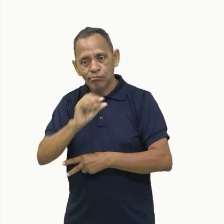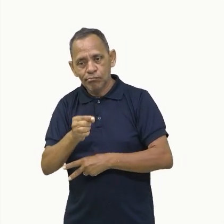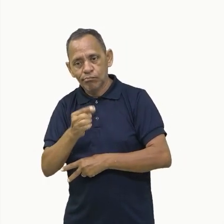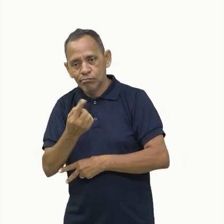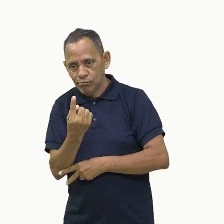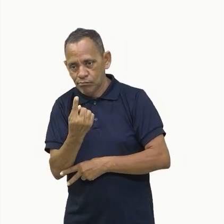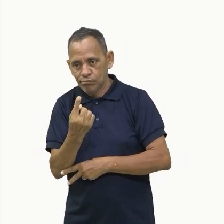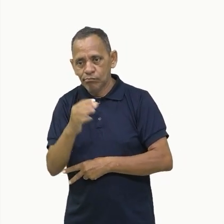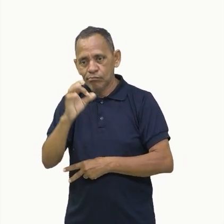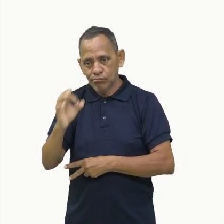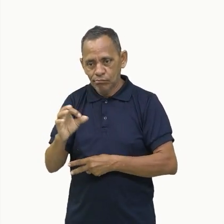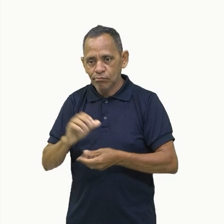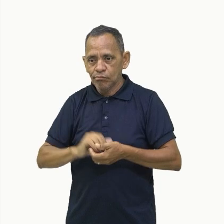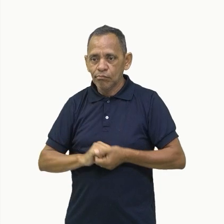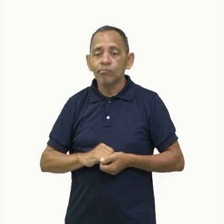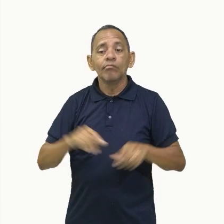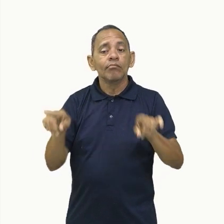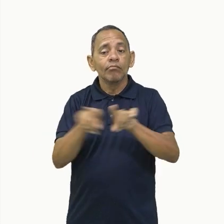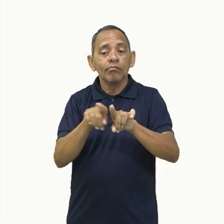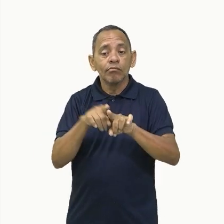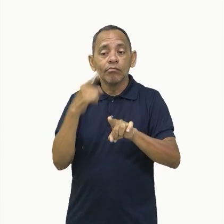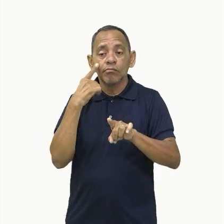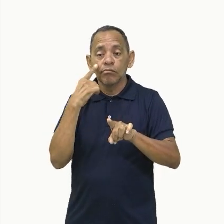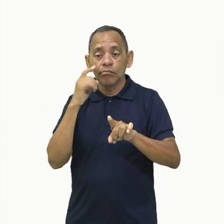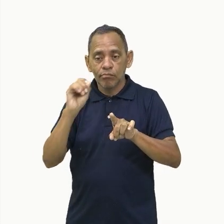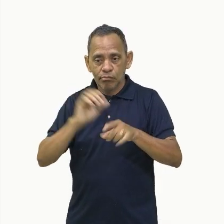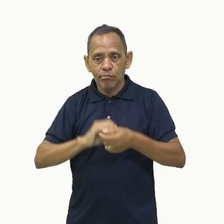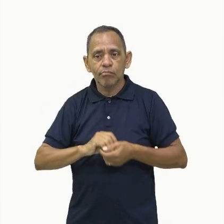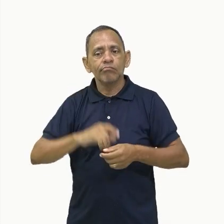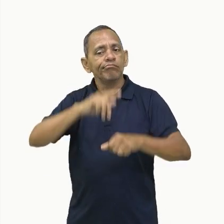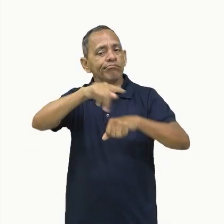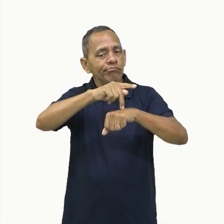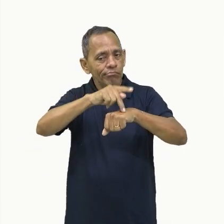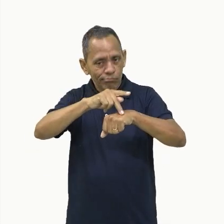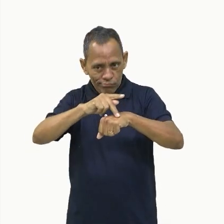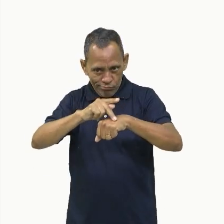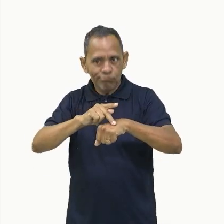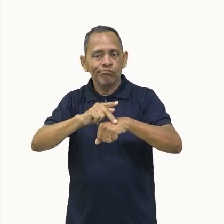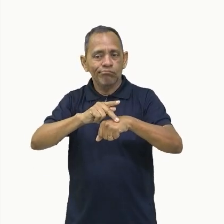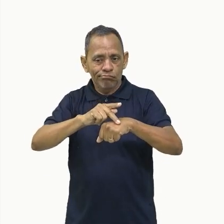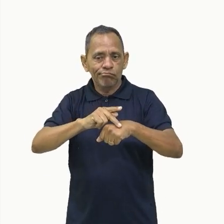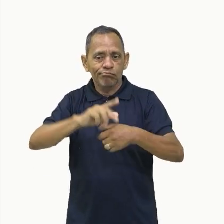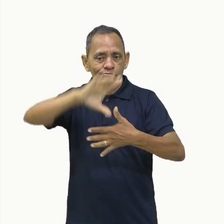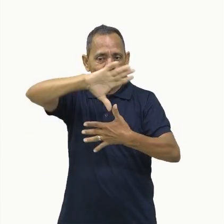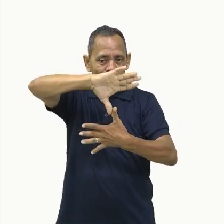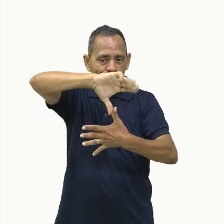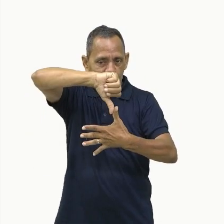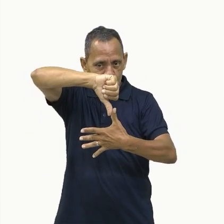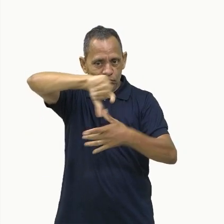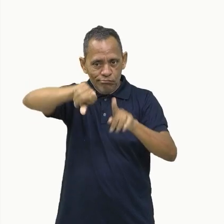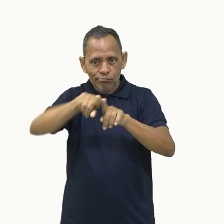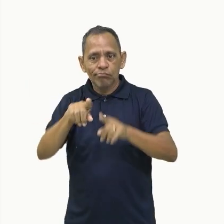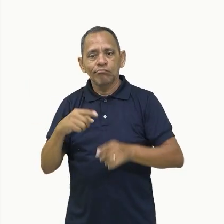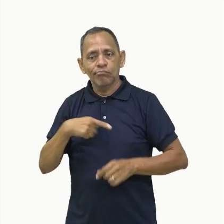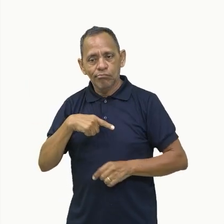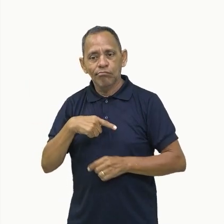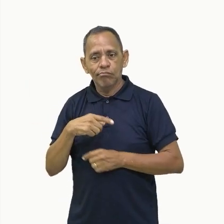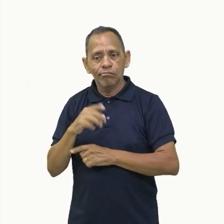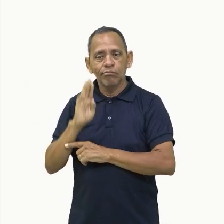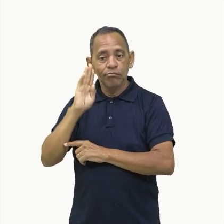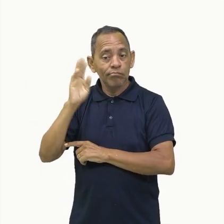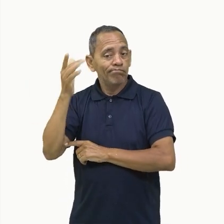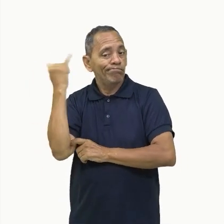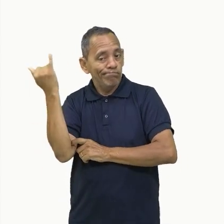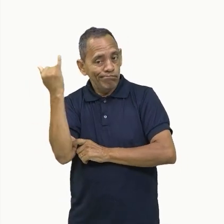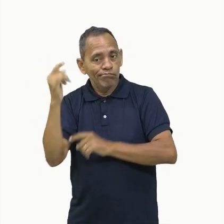0,1%, tá? Então, a gente também observa que esses países da América do Sul, eles acabam tendo grande destaque, mas a